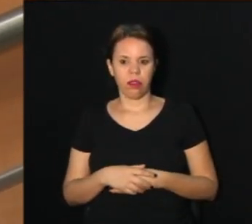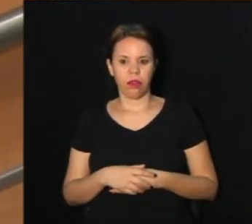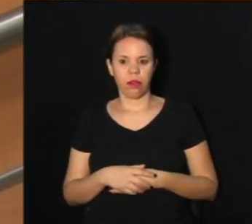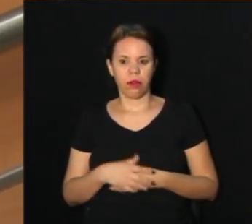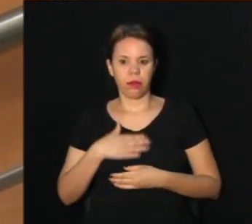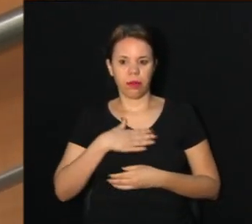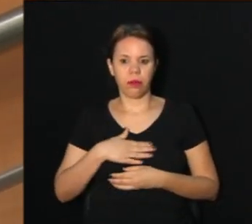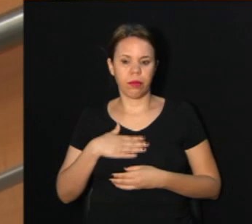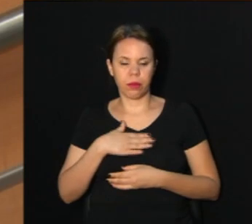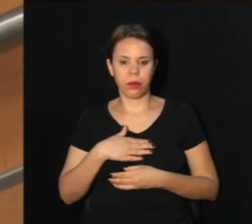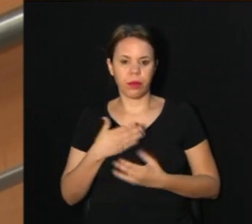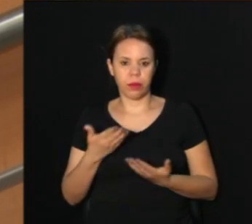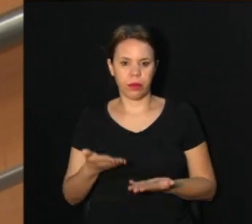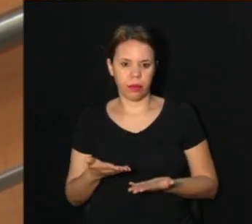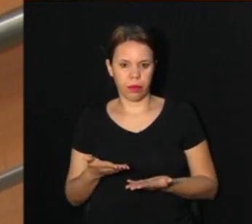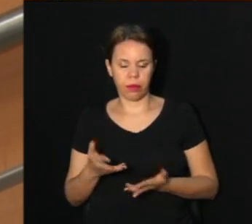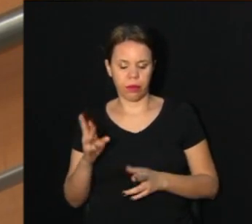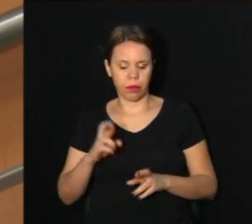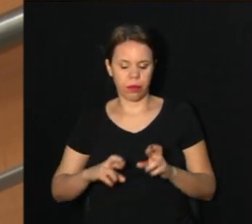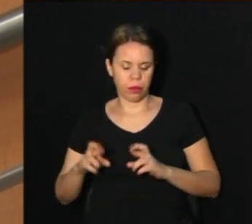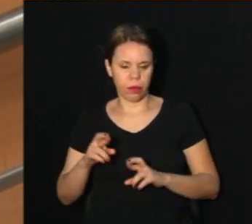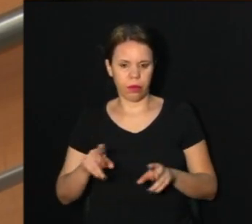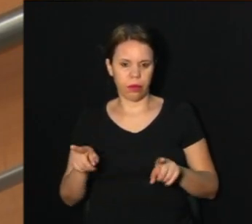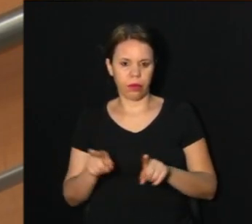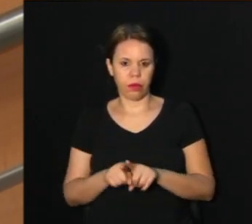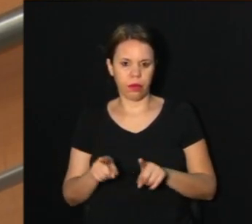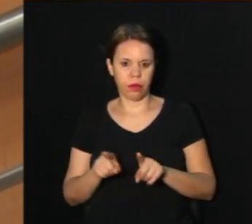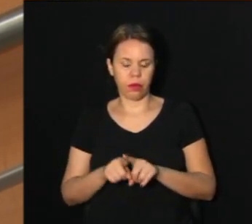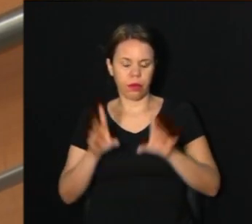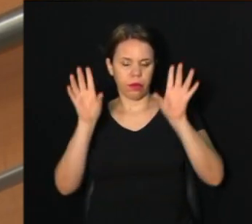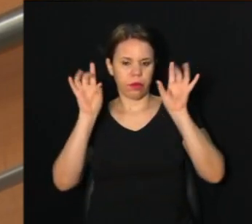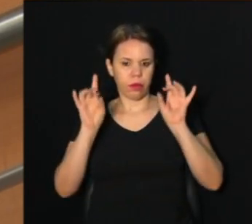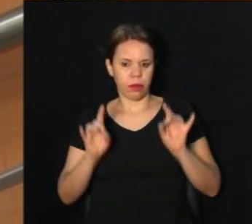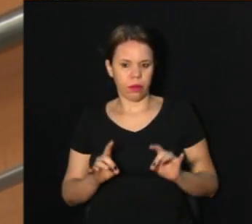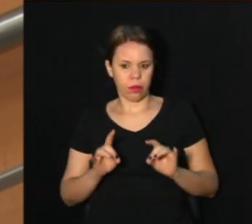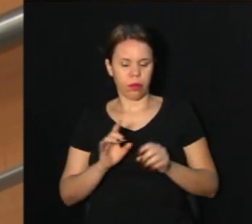Gostaria que examinassem também com muito detalhe